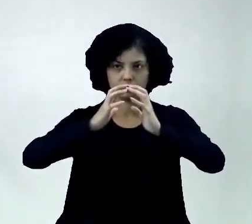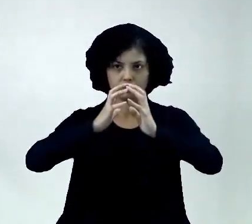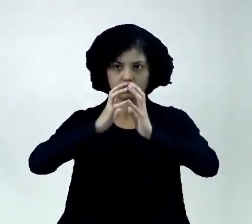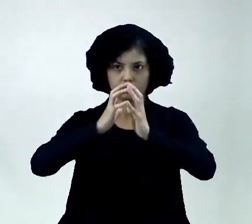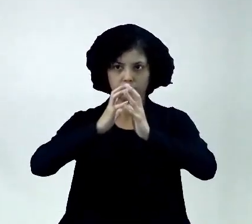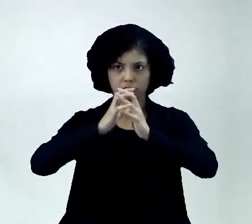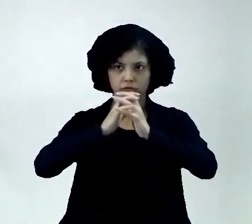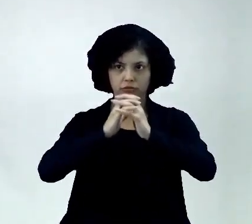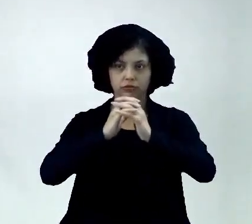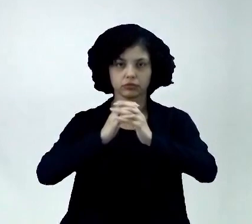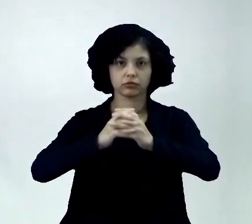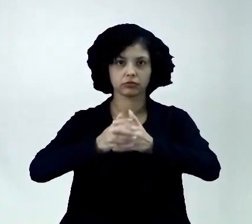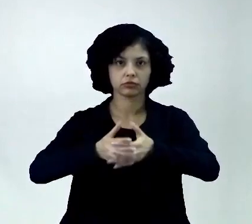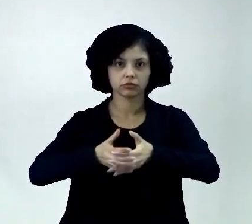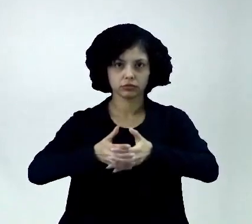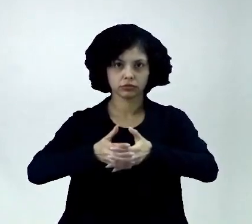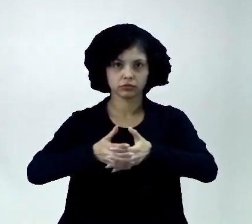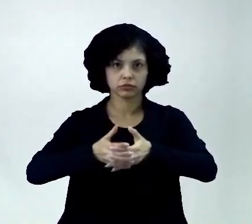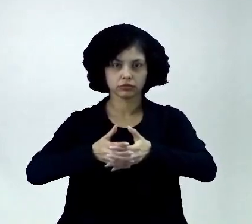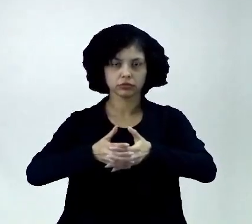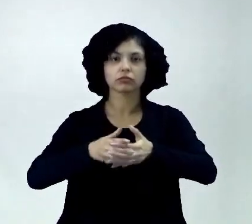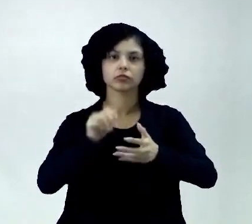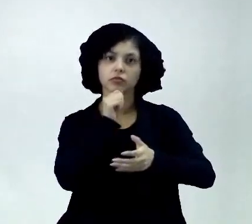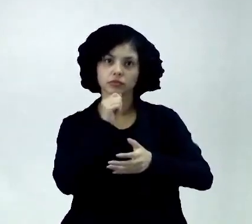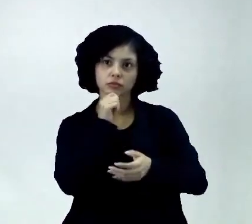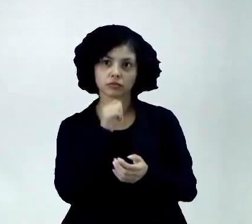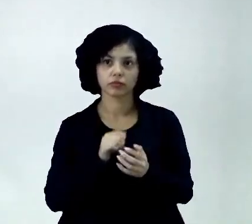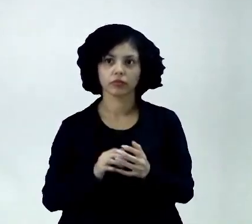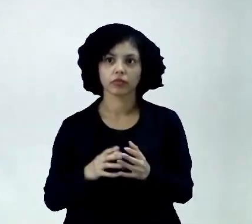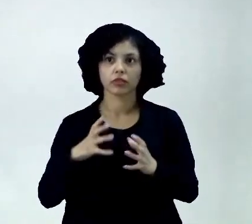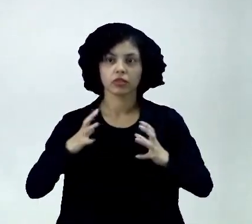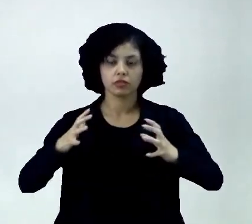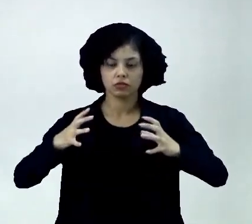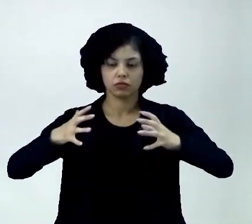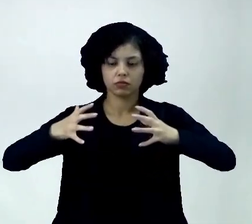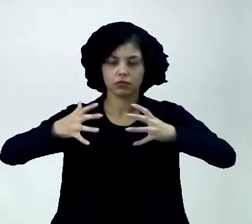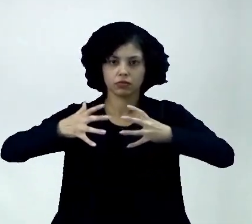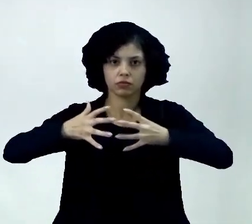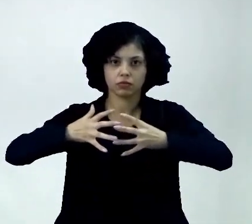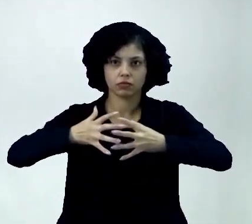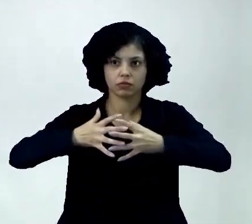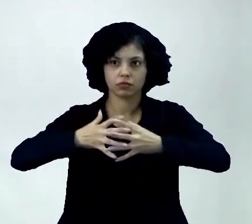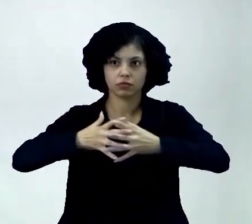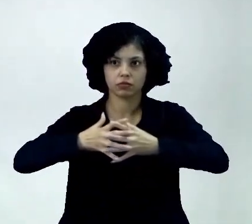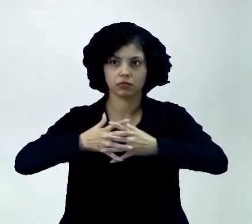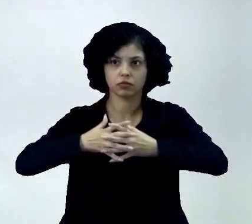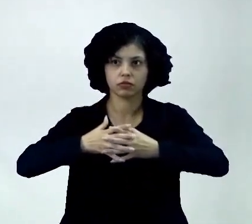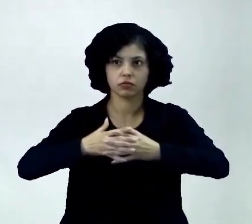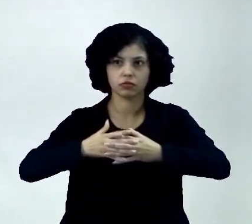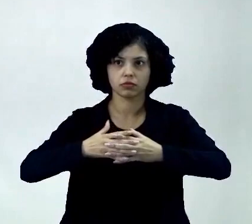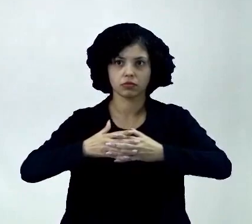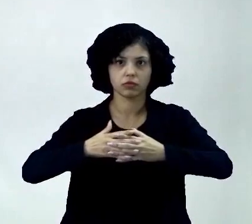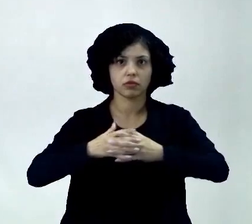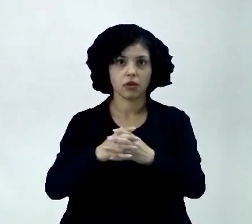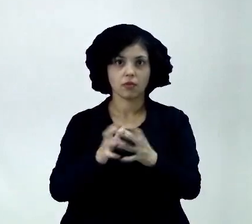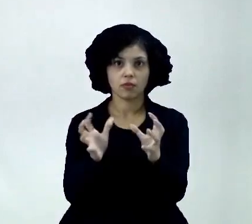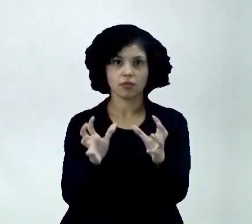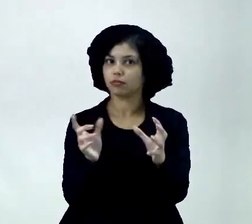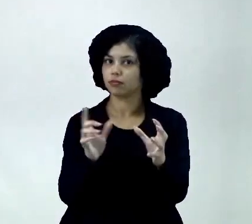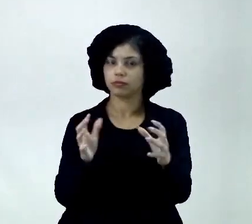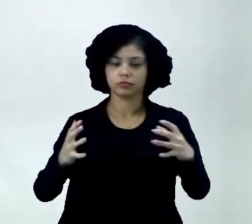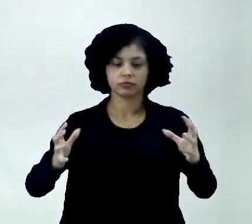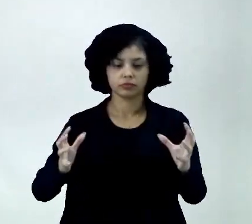você já deve ter ouvido falar sobre muleira. O crânio ele vai se fechando, ele não nasce pronto, já tá